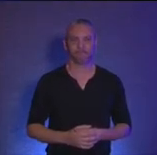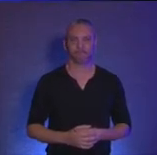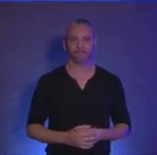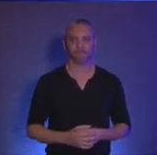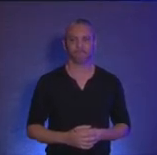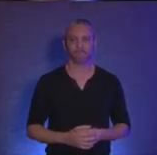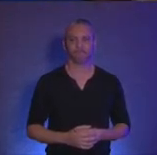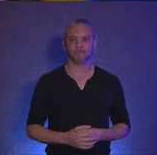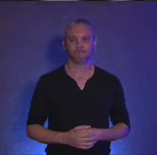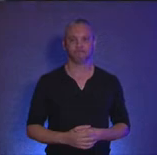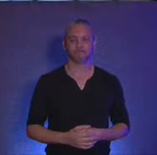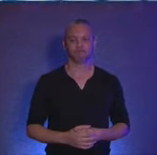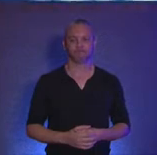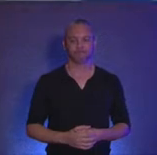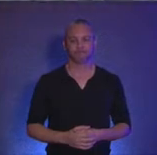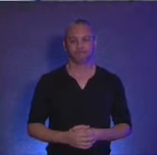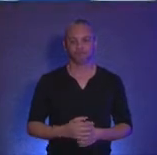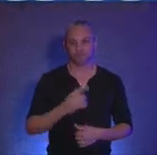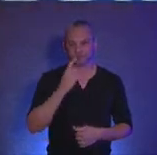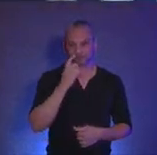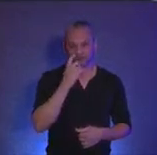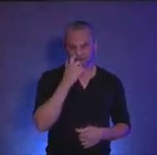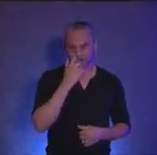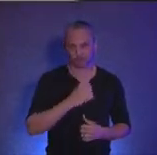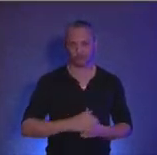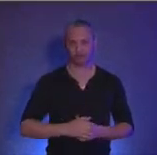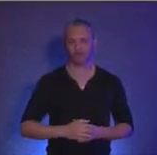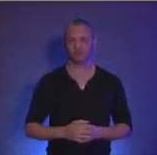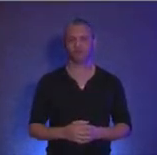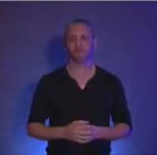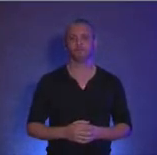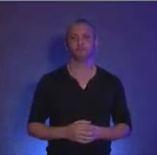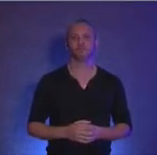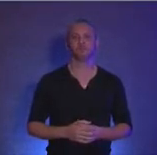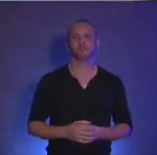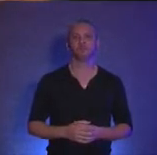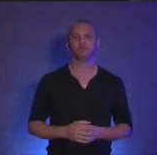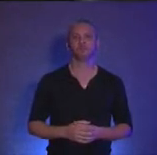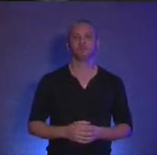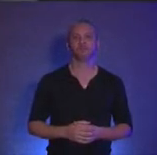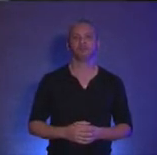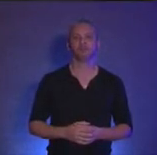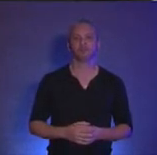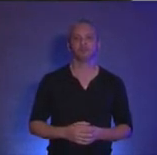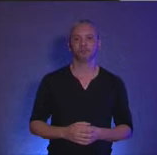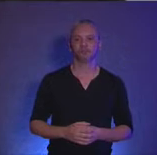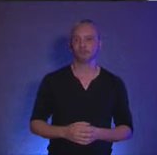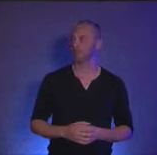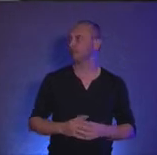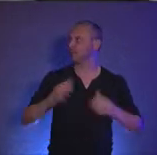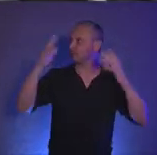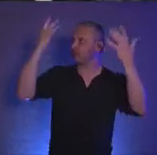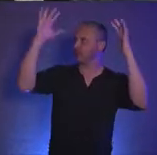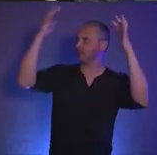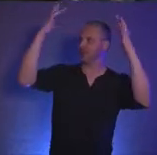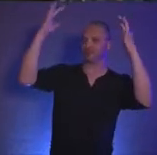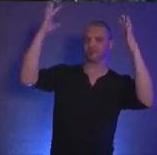Gente, obrigada. Vem, todo mundo!